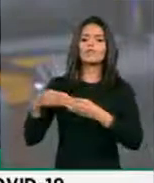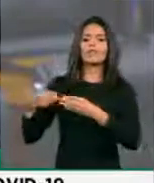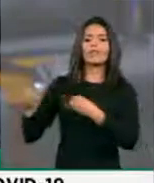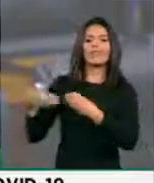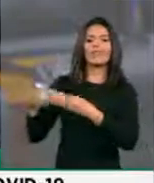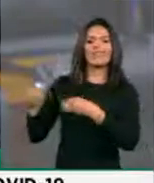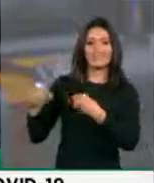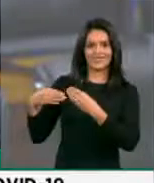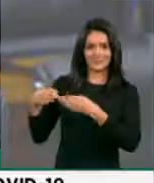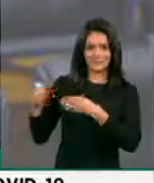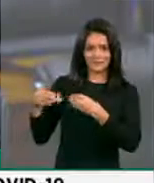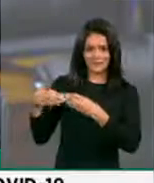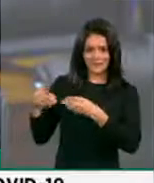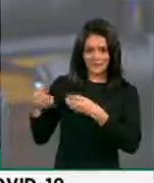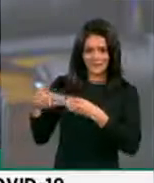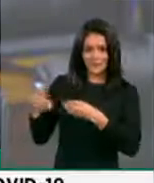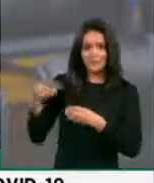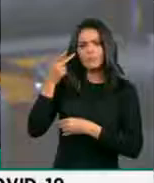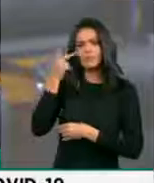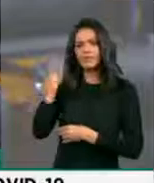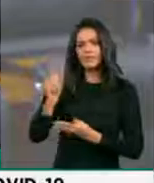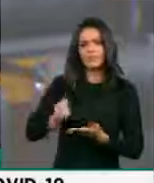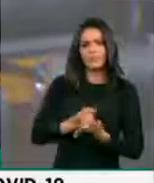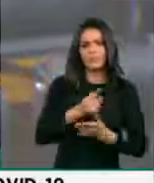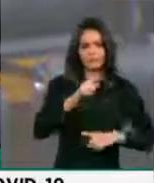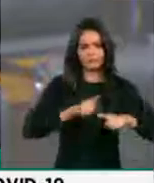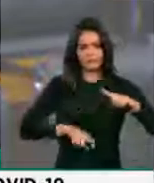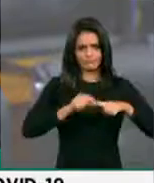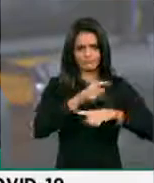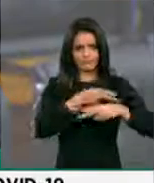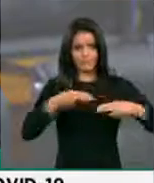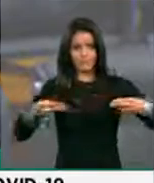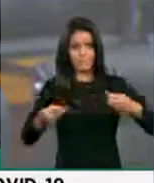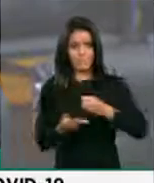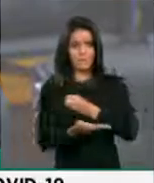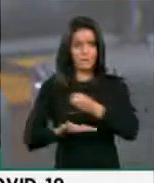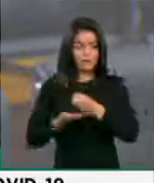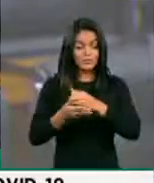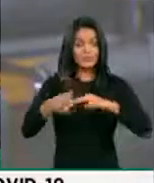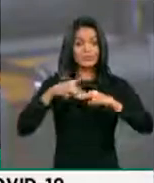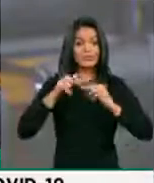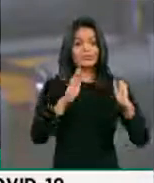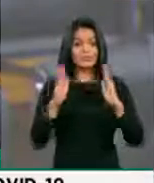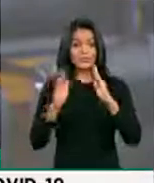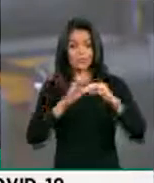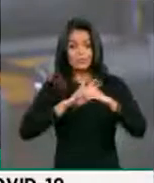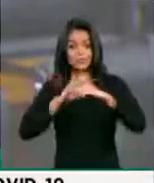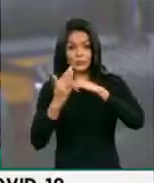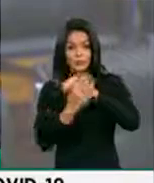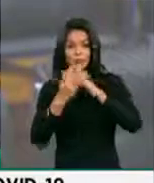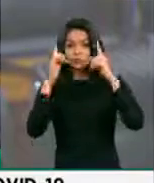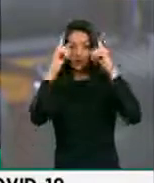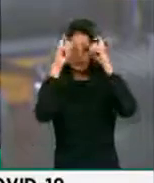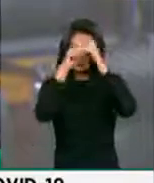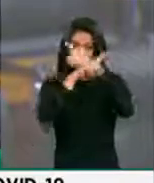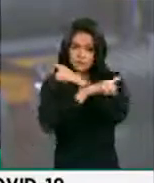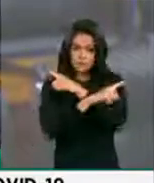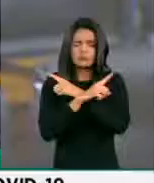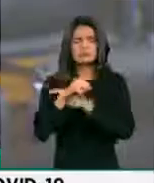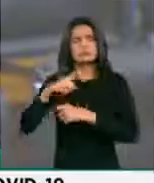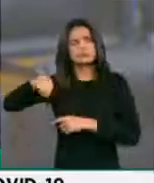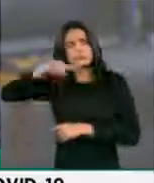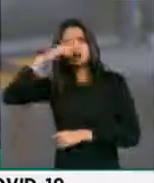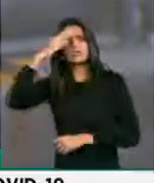flexibilização, né, para aquisição de insumos, né, num momento difícil que nós estamos vivendo. Todo mundo sabe que os